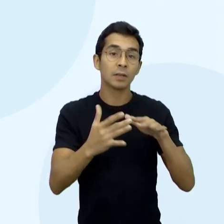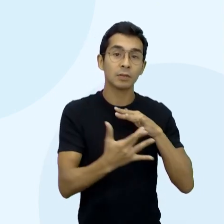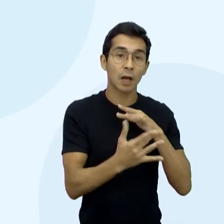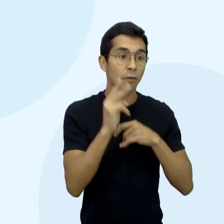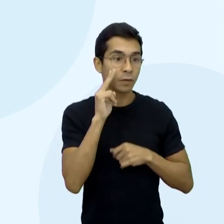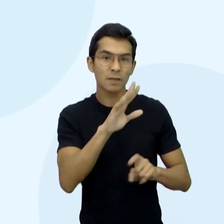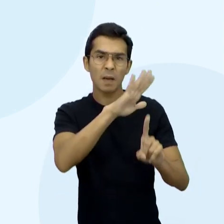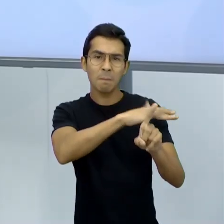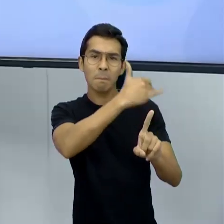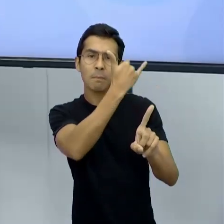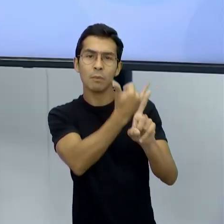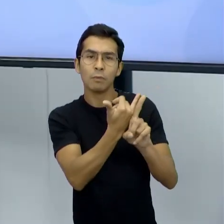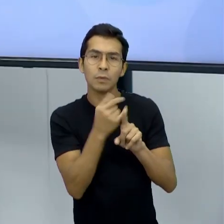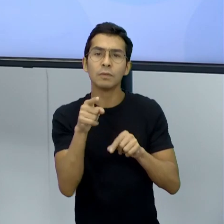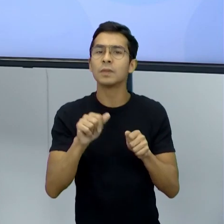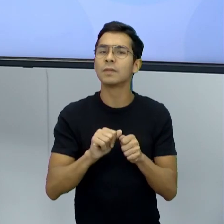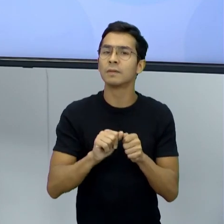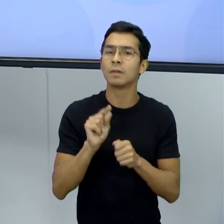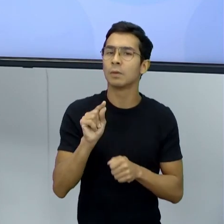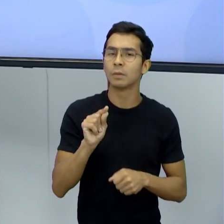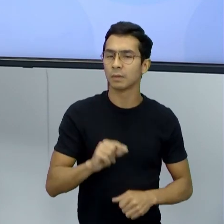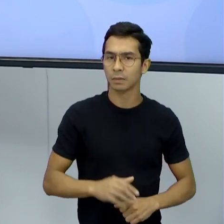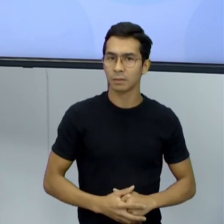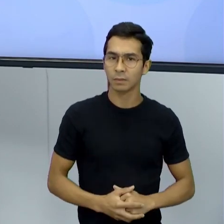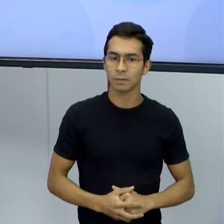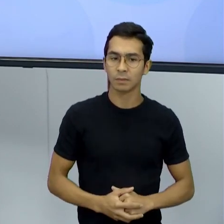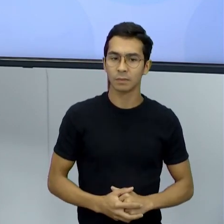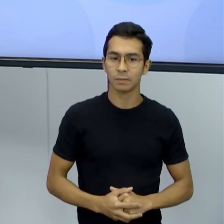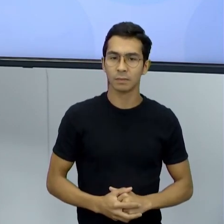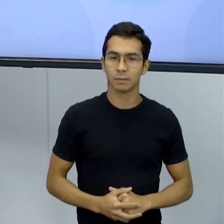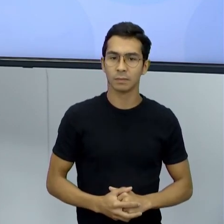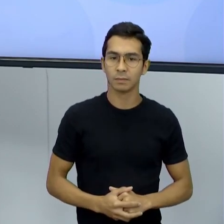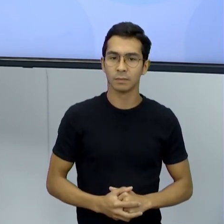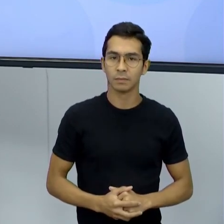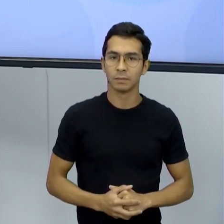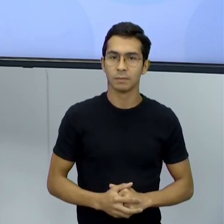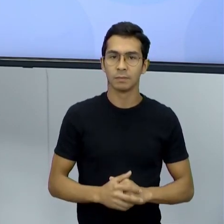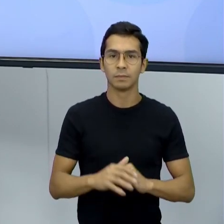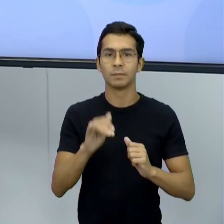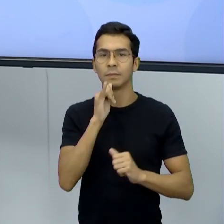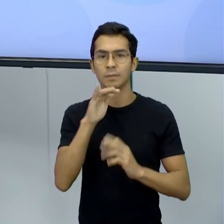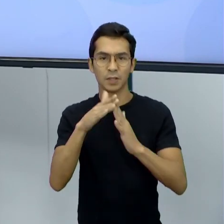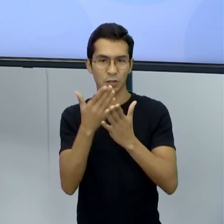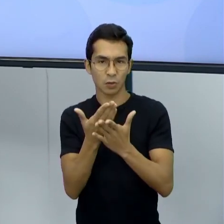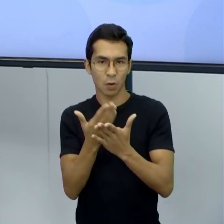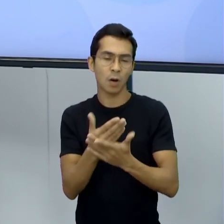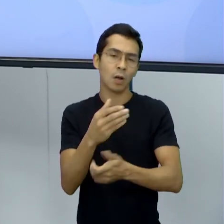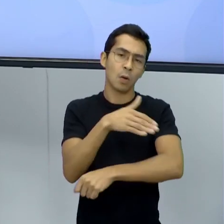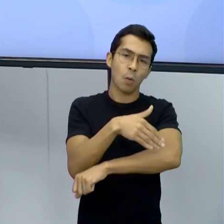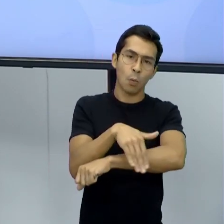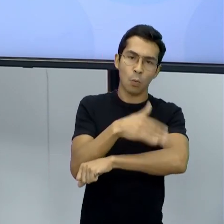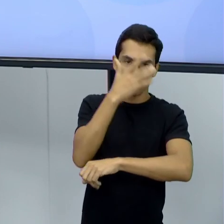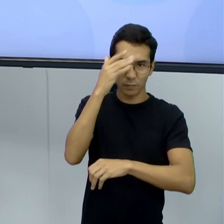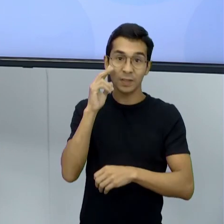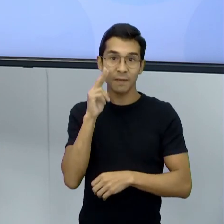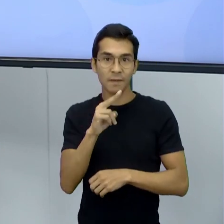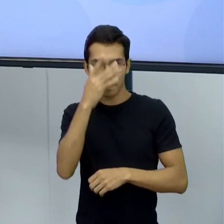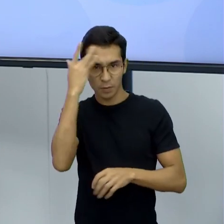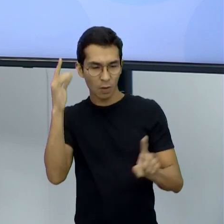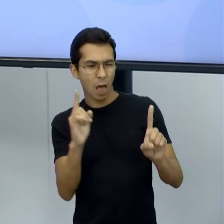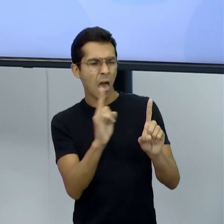gente vê alguém sendo intimidado na escola, na rua, em geral a gente tem um